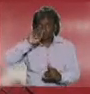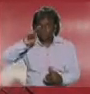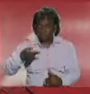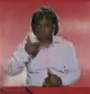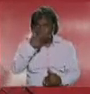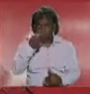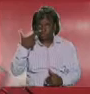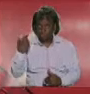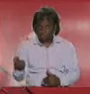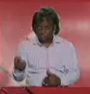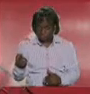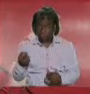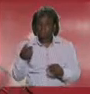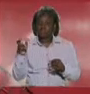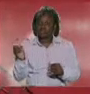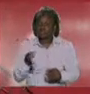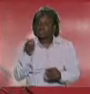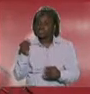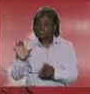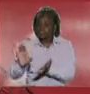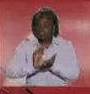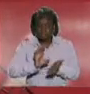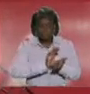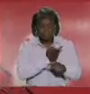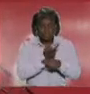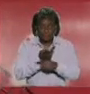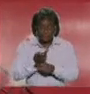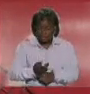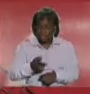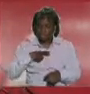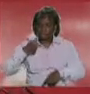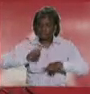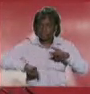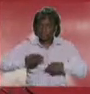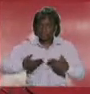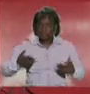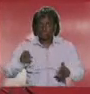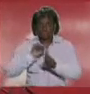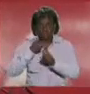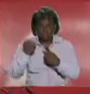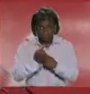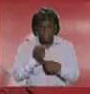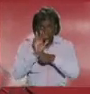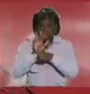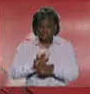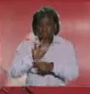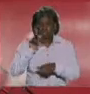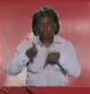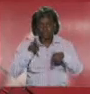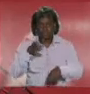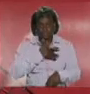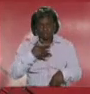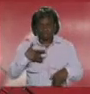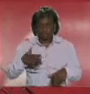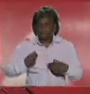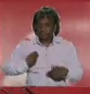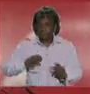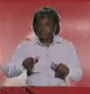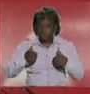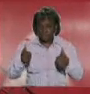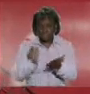2020. Para buscar novos recursos que geram mudanças positivas, com produtos e serviços que promovam a qualidade de vida da população,